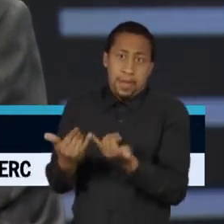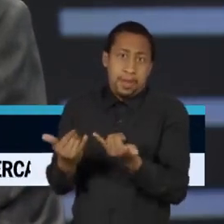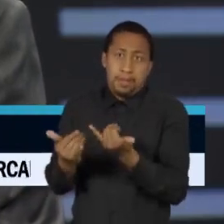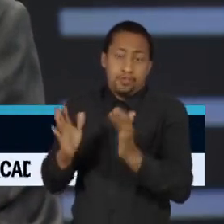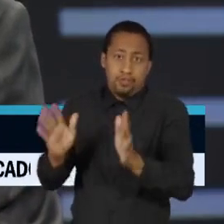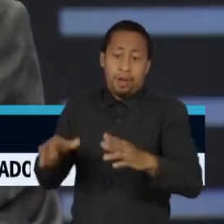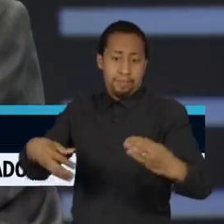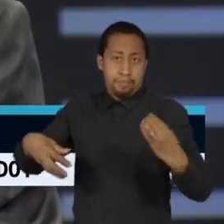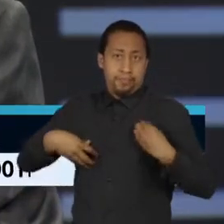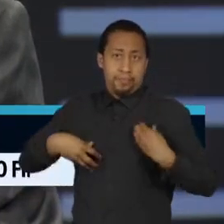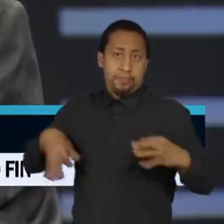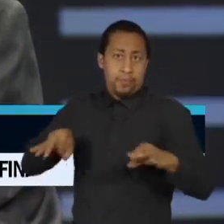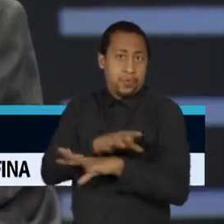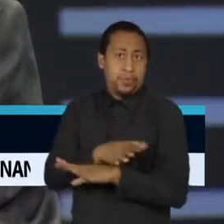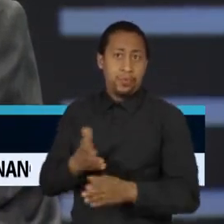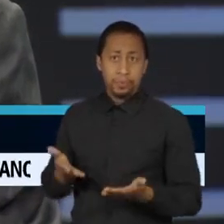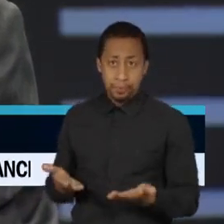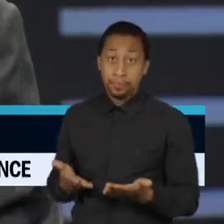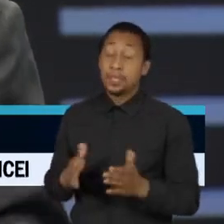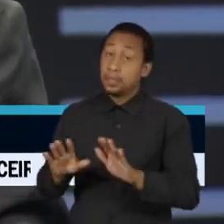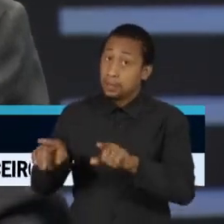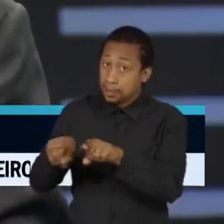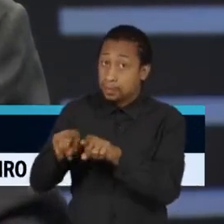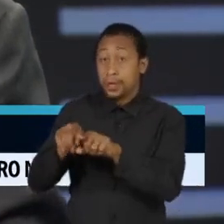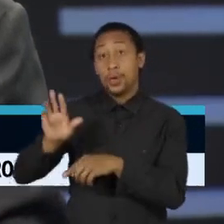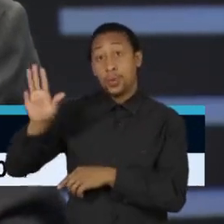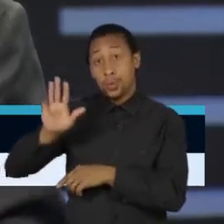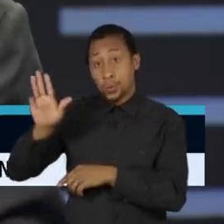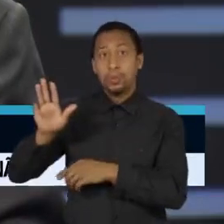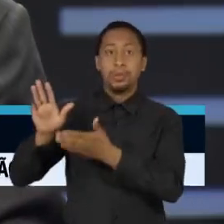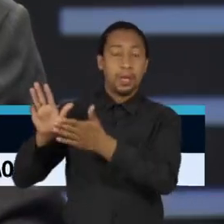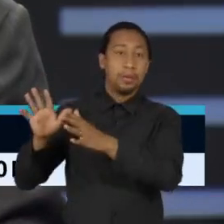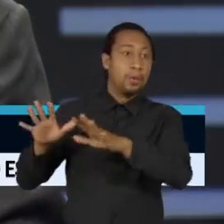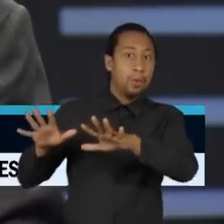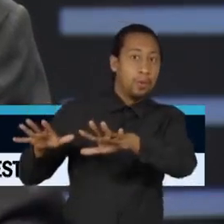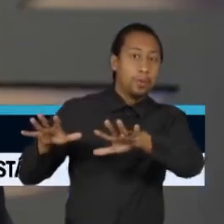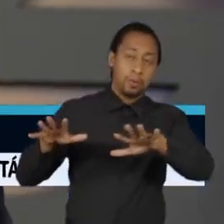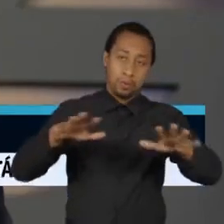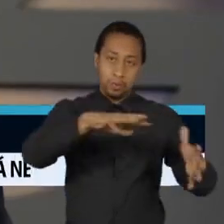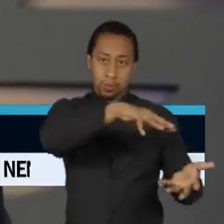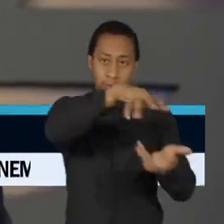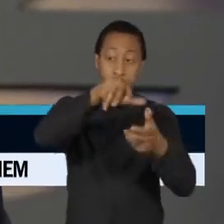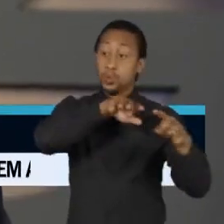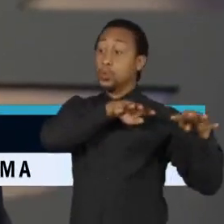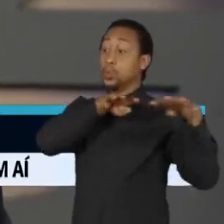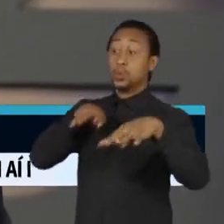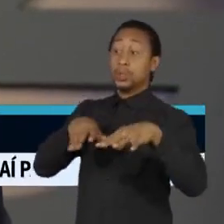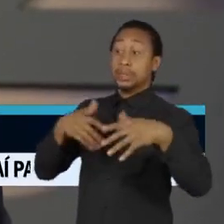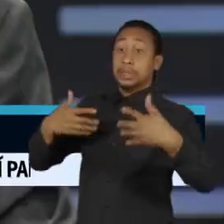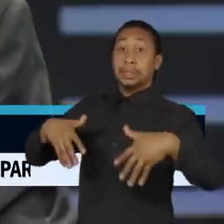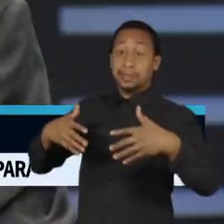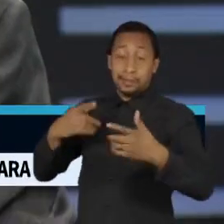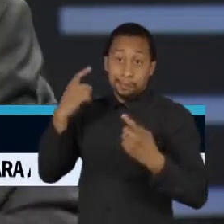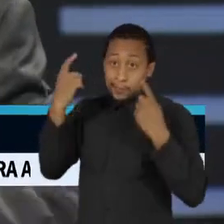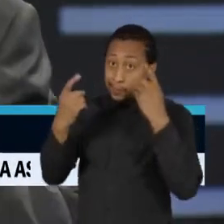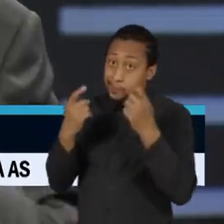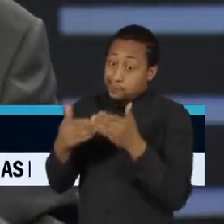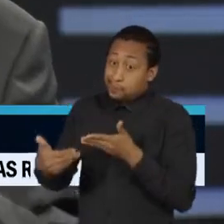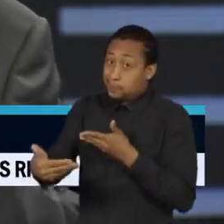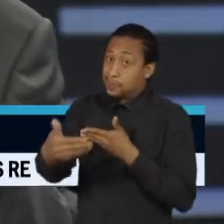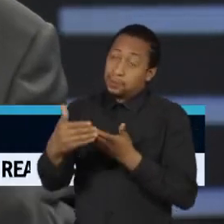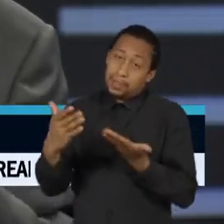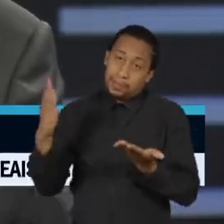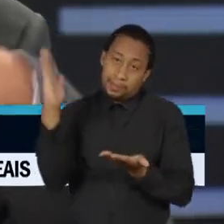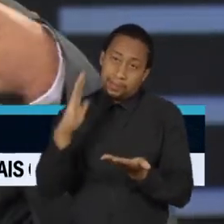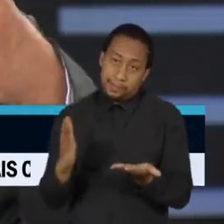A expectativa em relação a ele é enorme no mundo, por conta da imagem que o Brasil tem agora. Então,